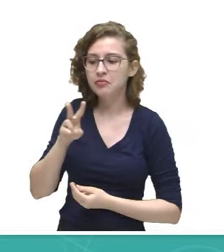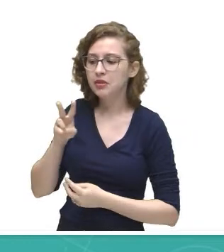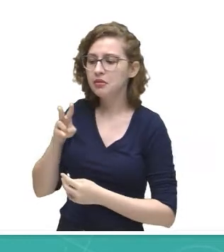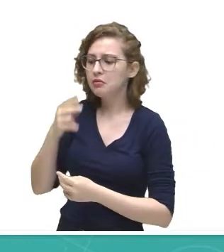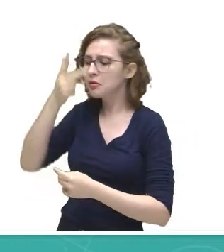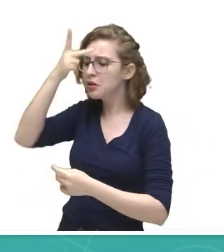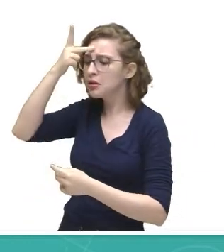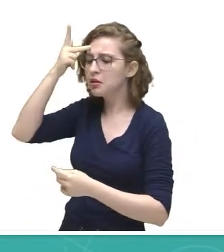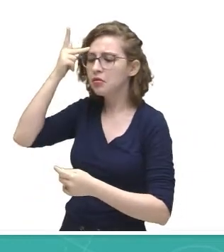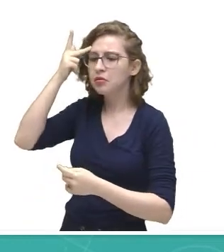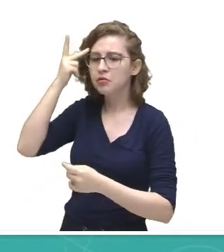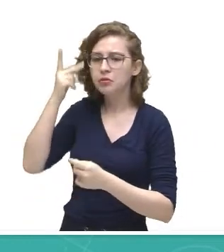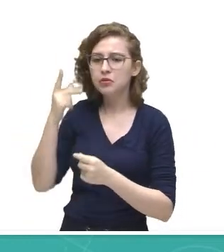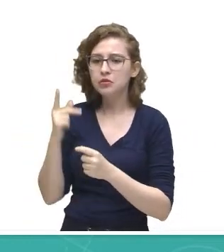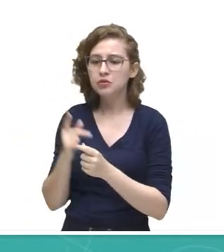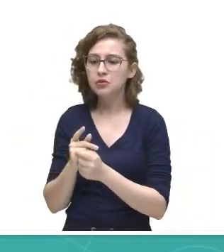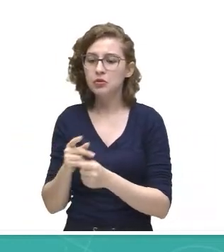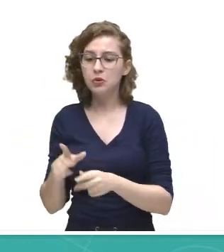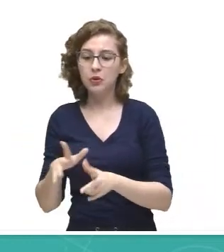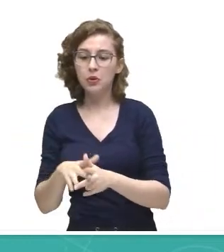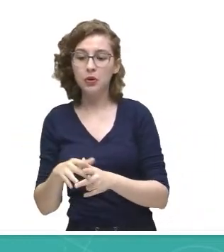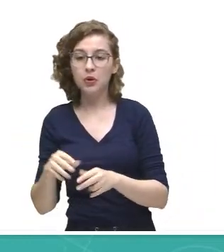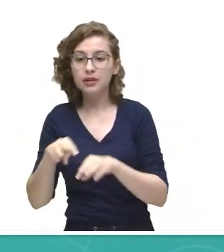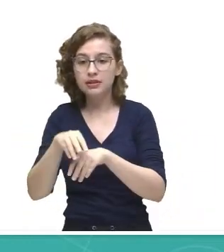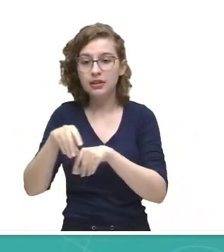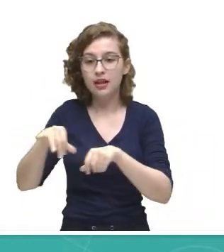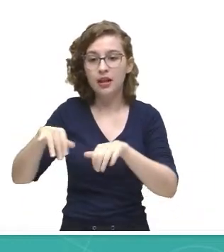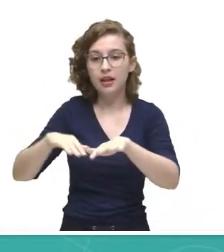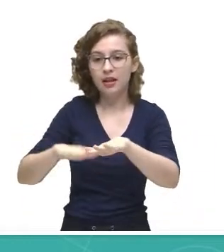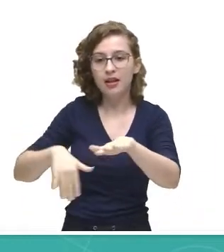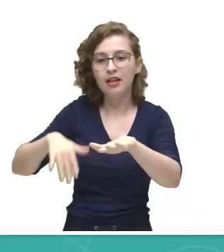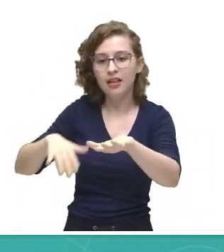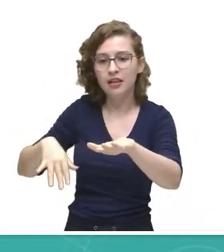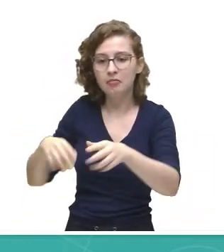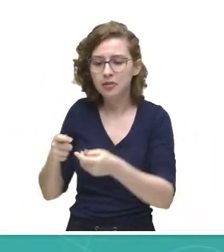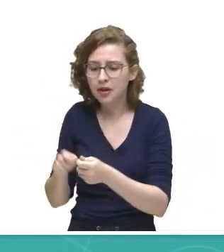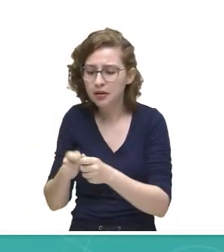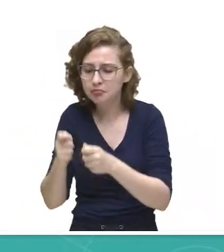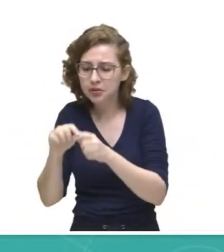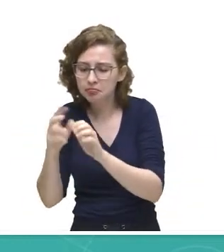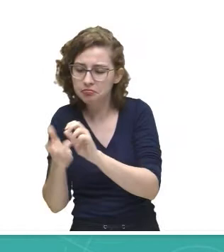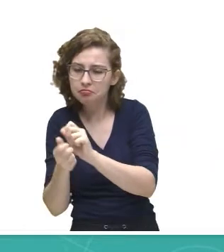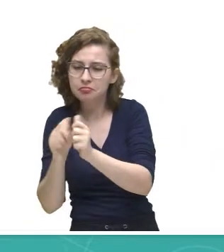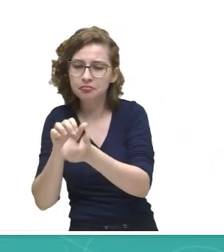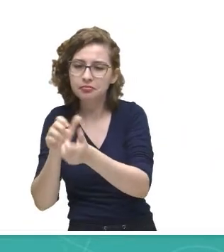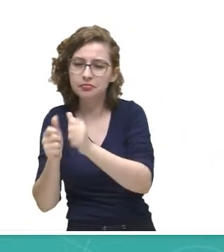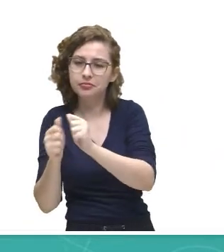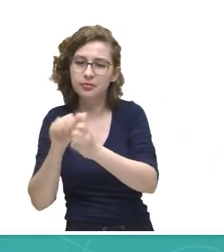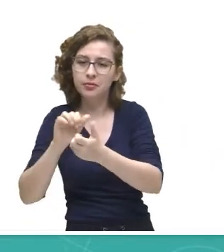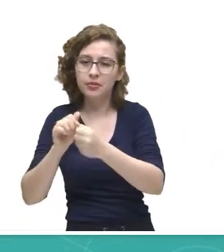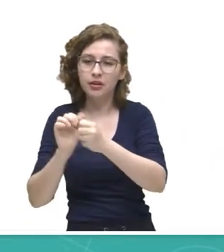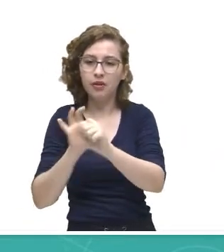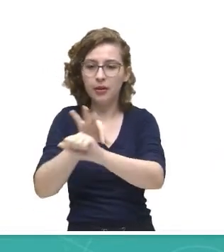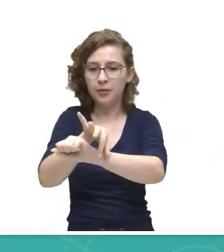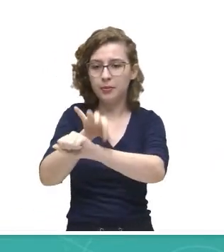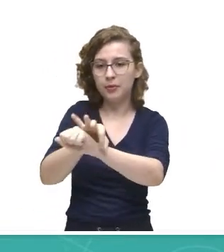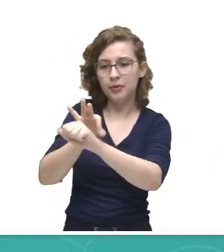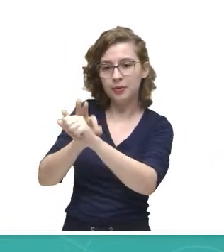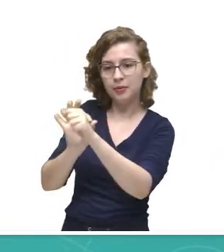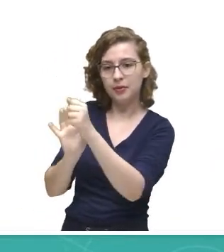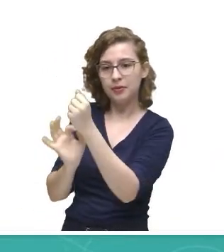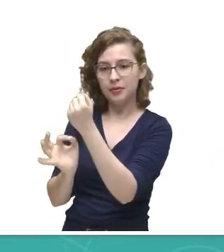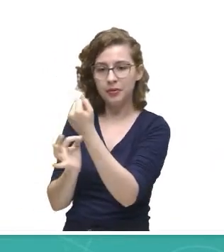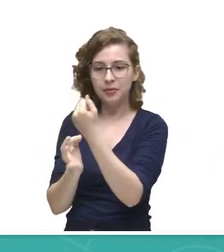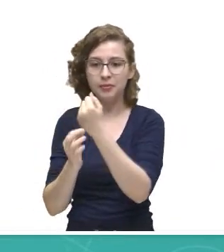pessoas também na beira das praias que estão ali sentadinhos produzindo seus utensílios ali, produzindo ali pulseiras e